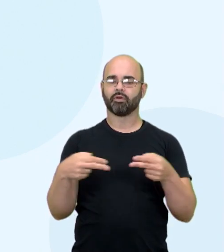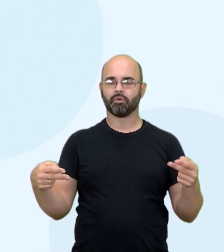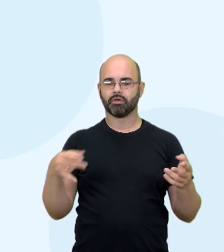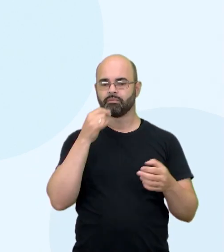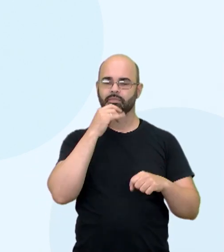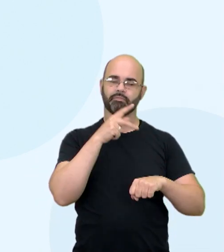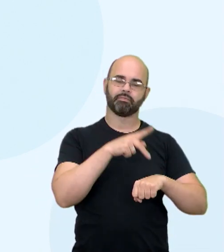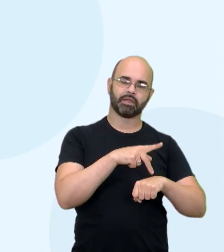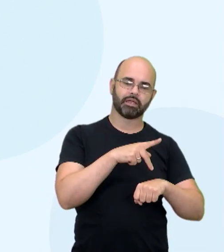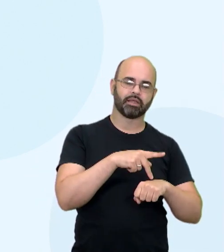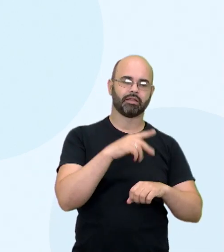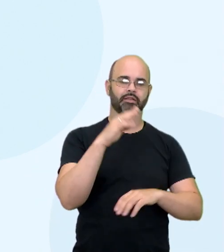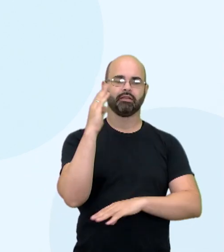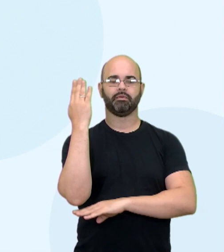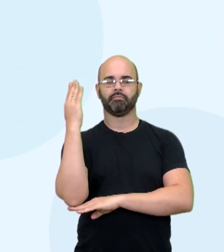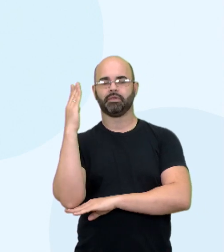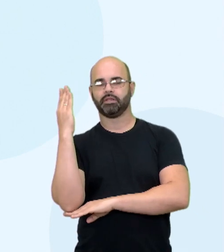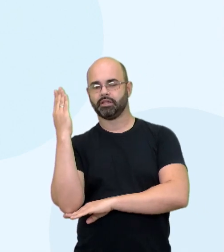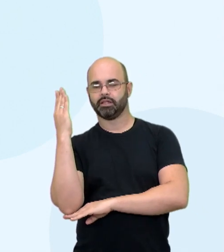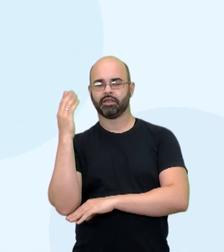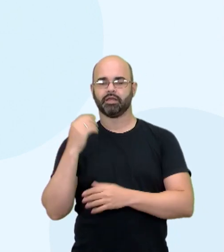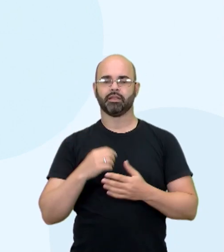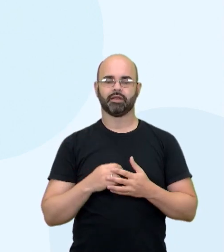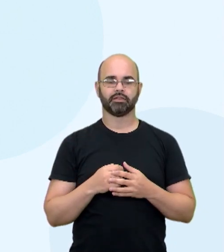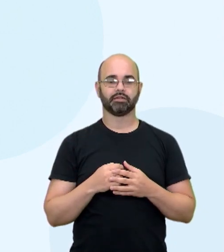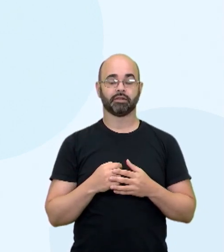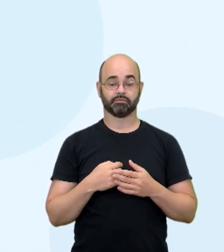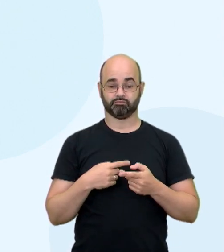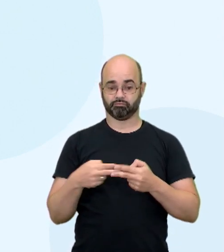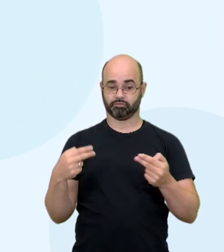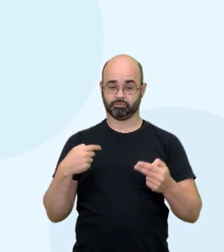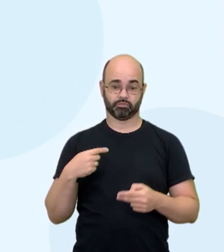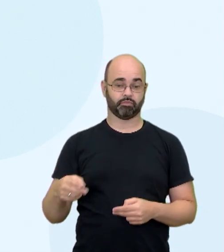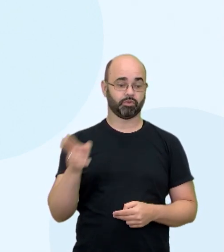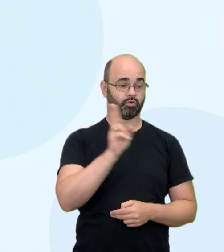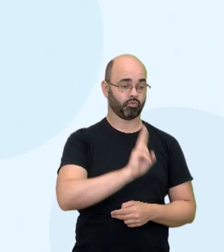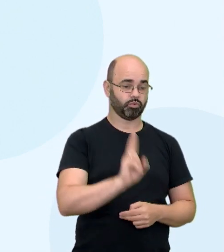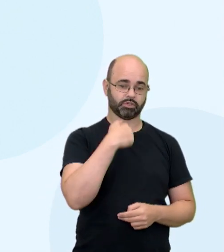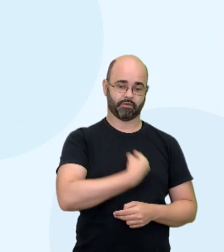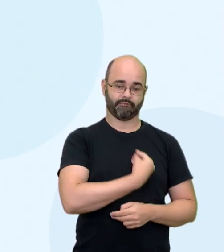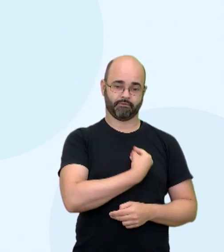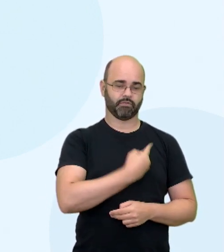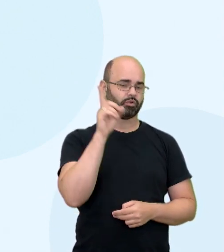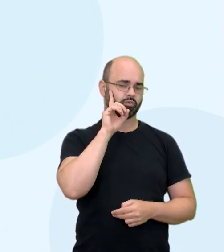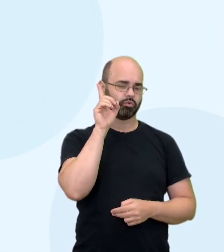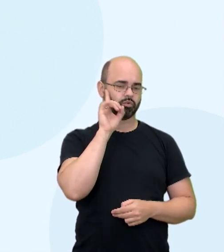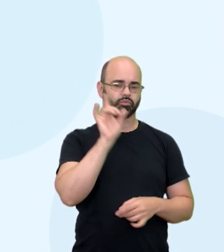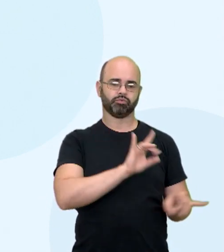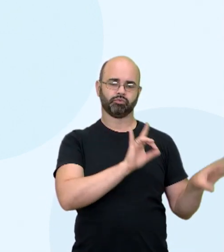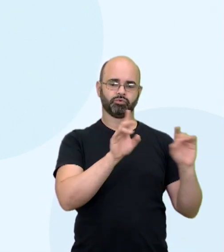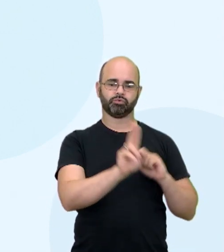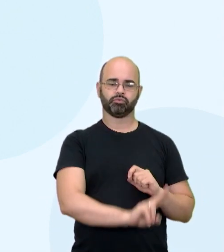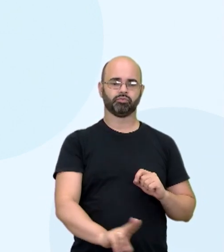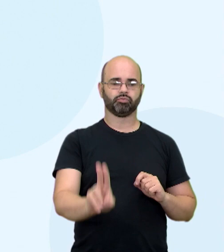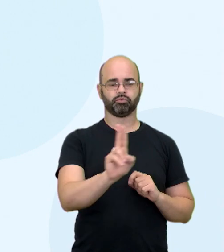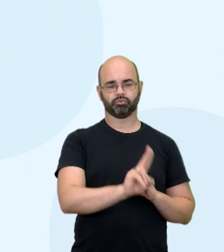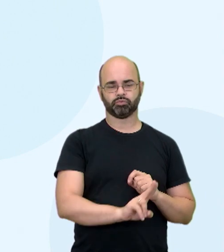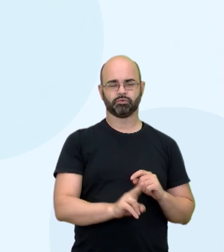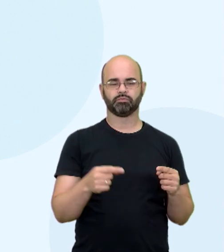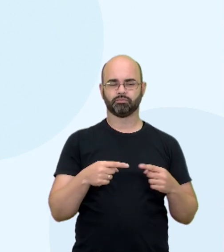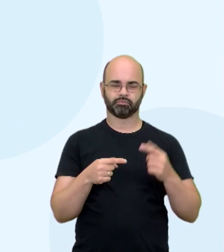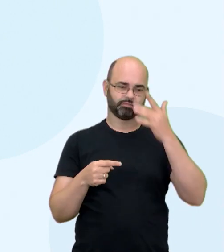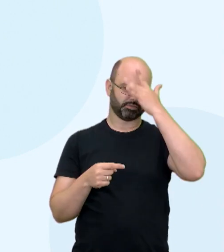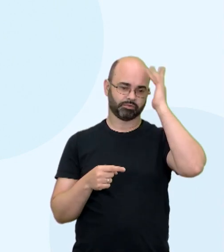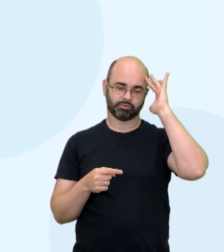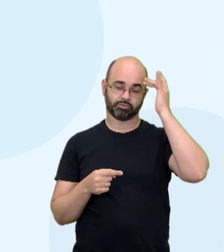e madeiras e ser capaz de usá-los como utensílios tem a ver com a tomada humana de